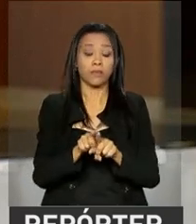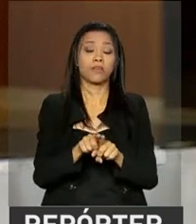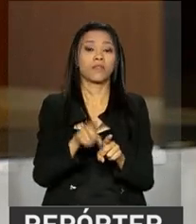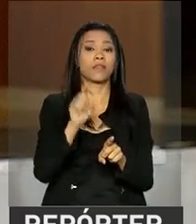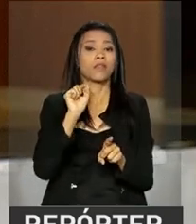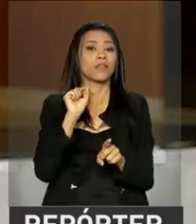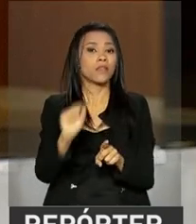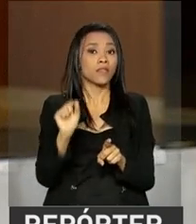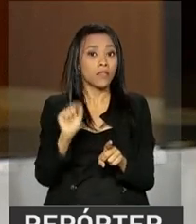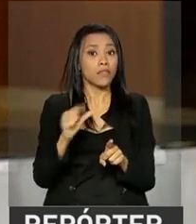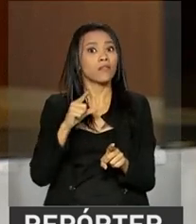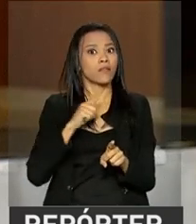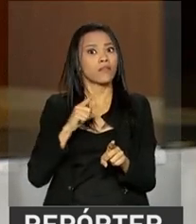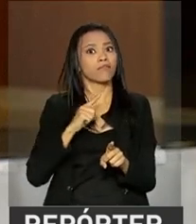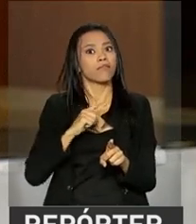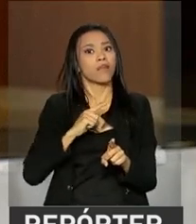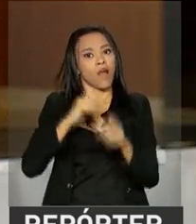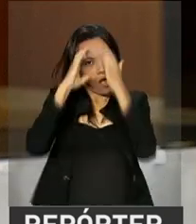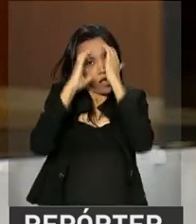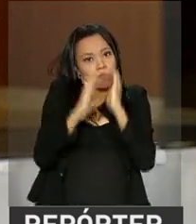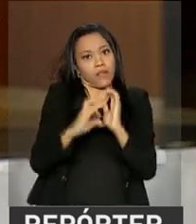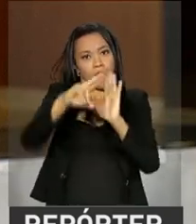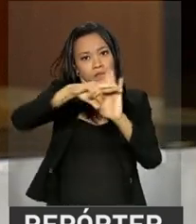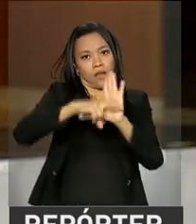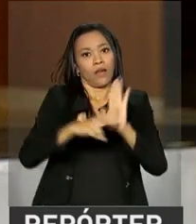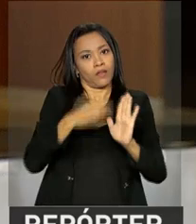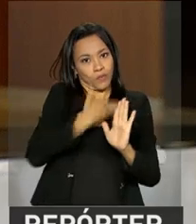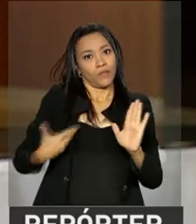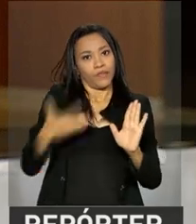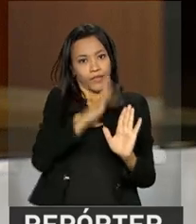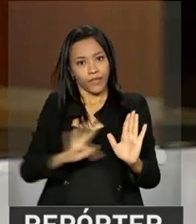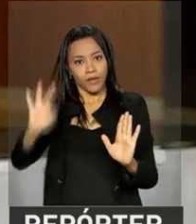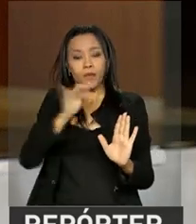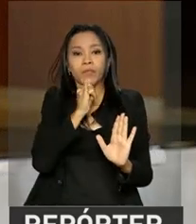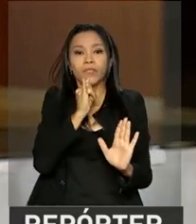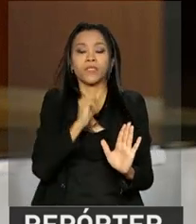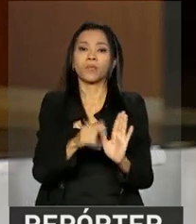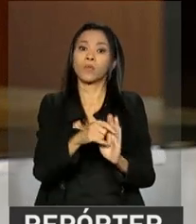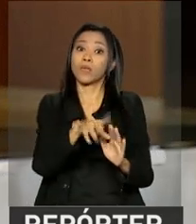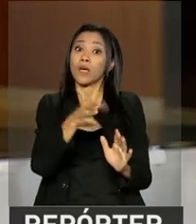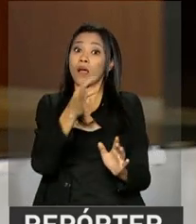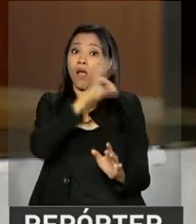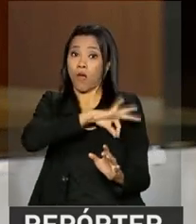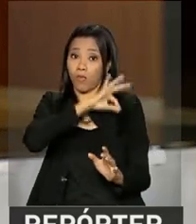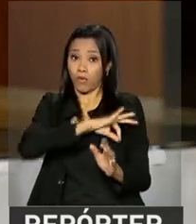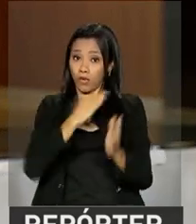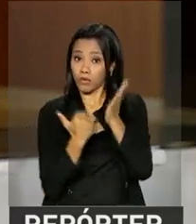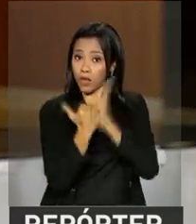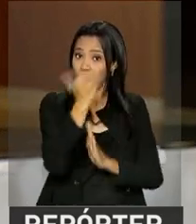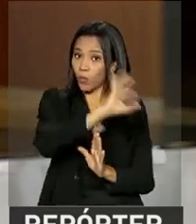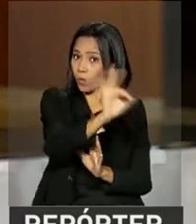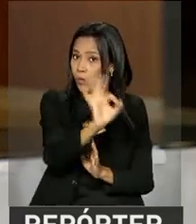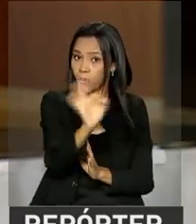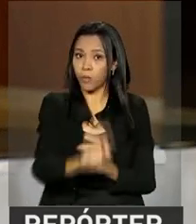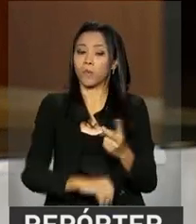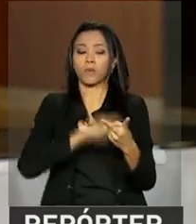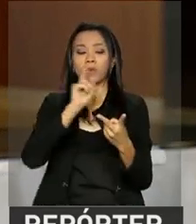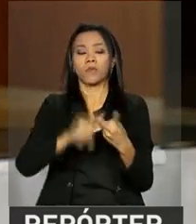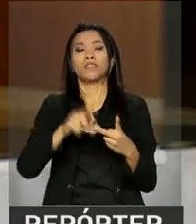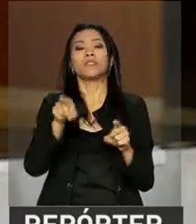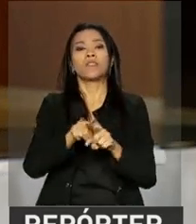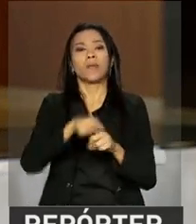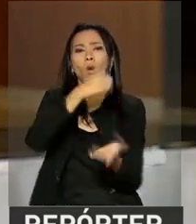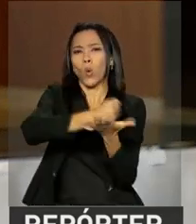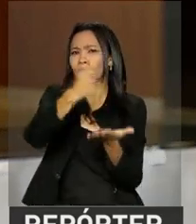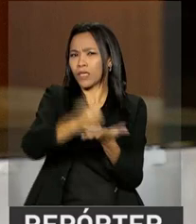que atendam as contrapartidas, como, por exemplo, segurar aumentos salariais de servidores e deixar de